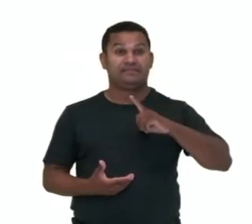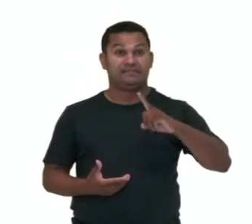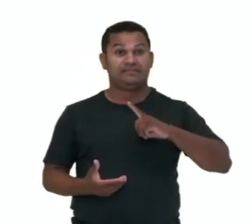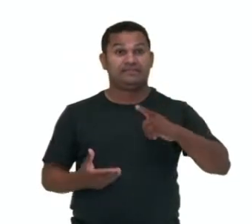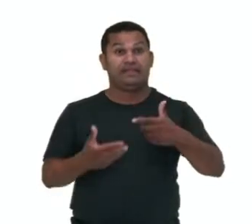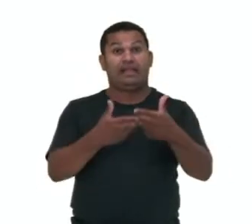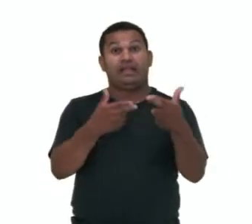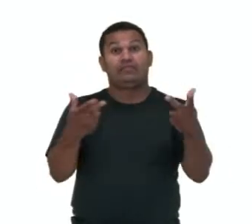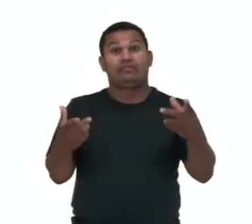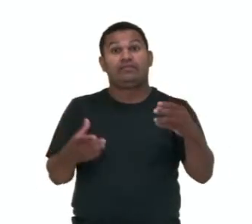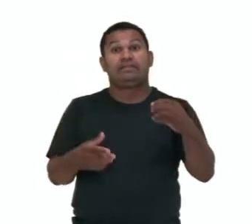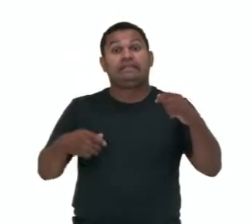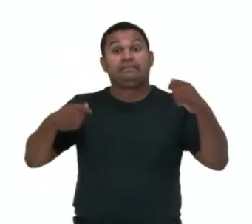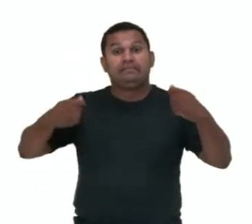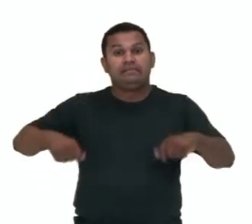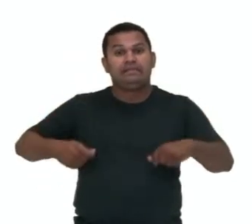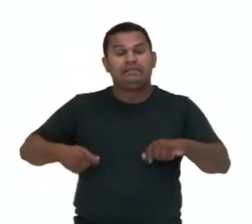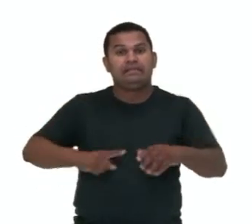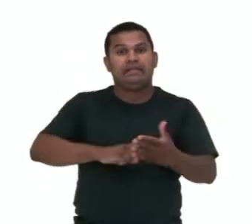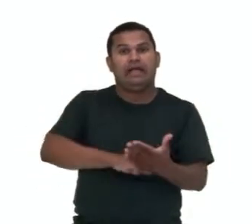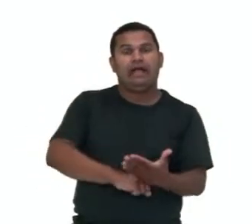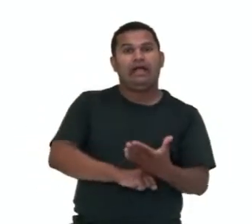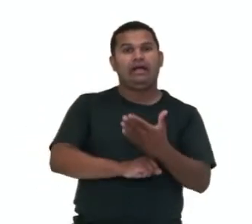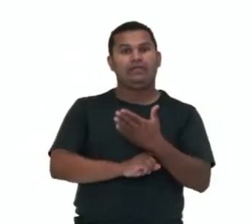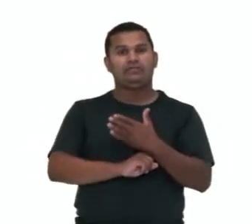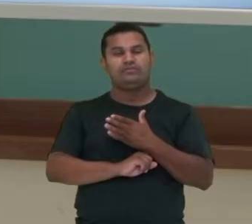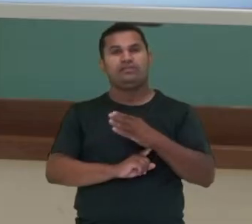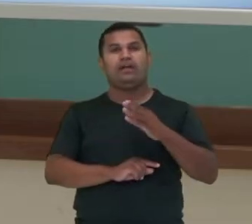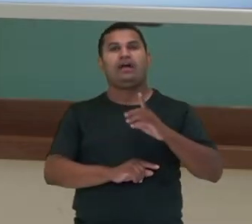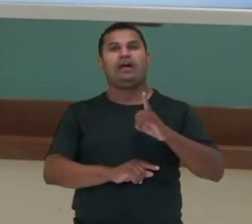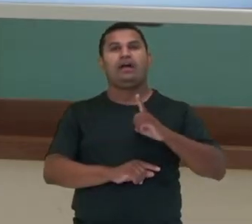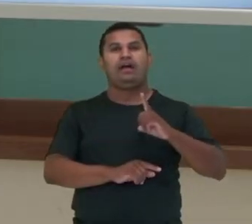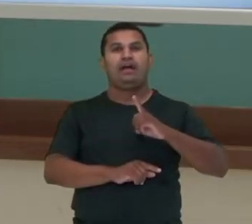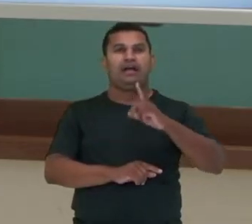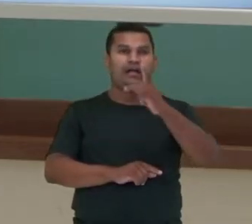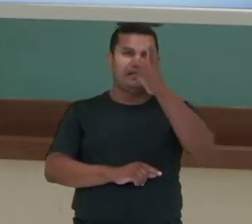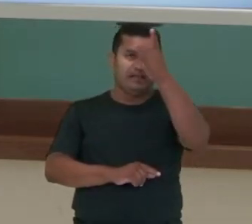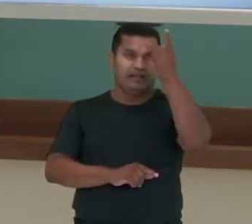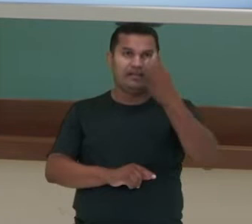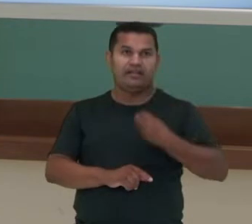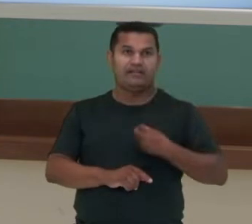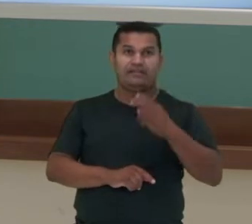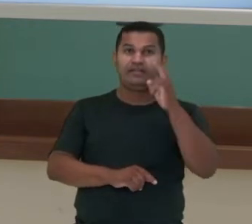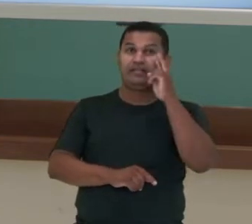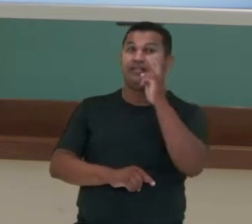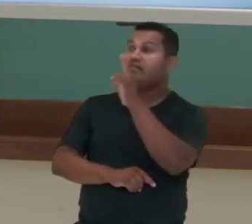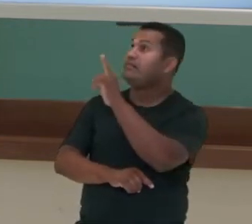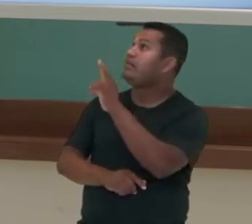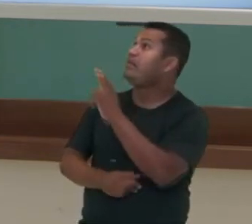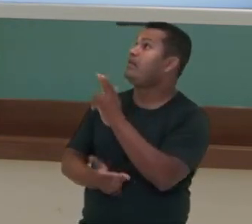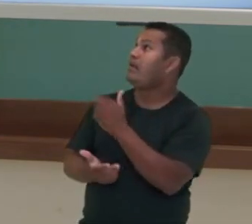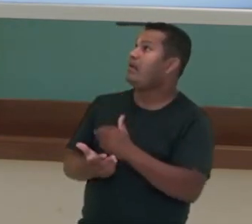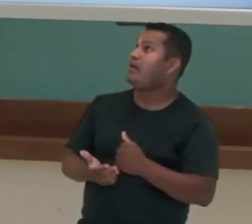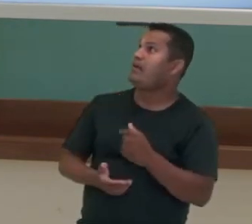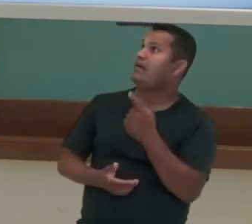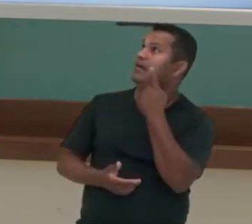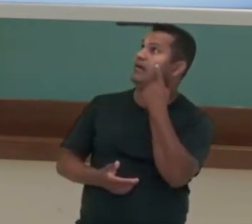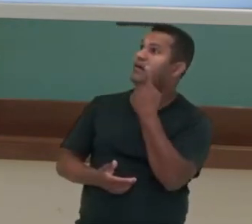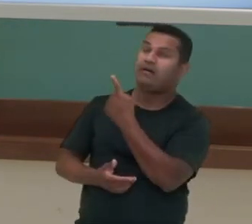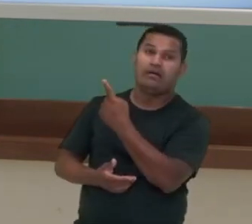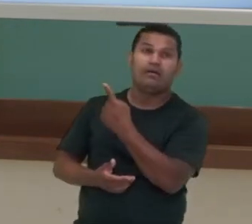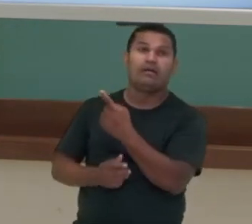são necessários para o desenvolvimento da vida. Então a imagenzinha ali dá justamente essa ideia para